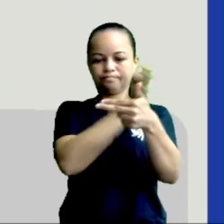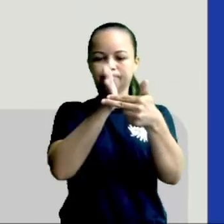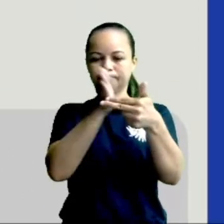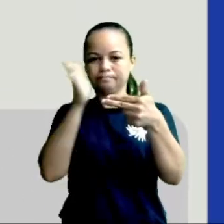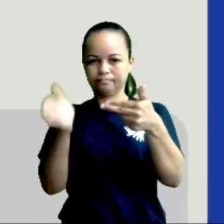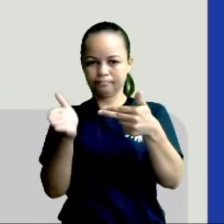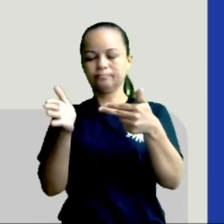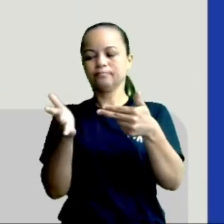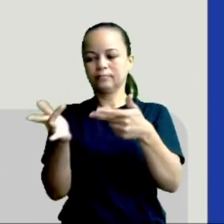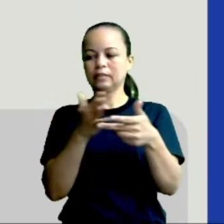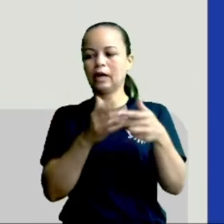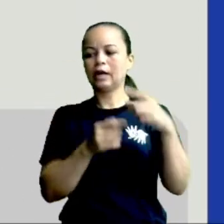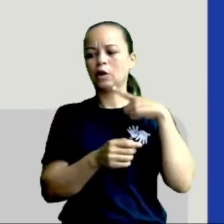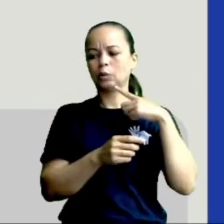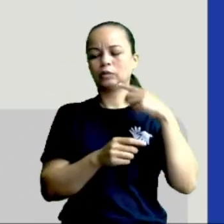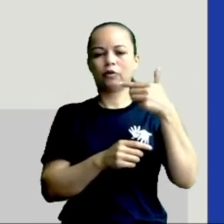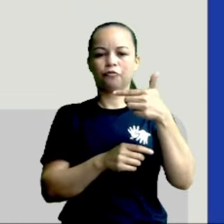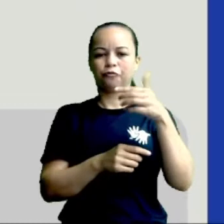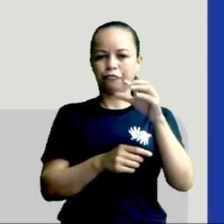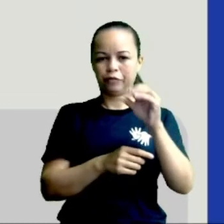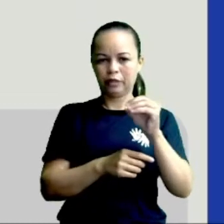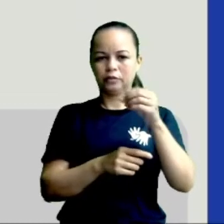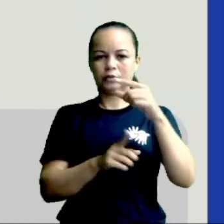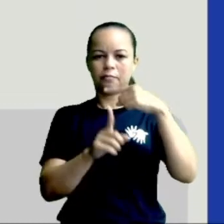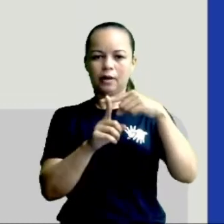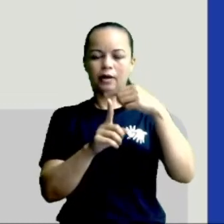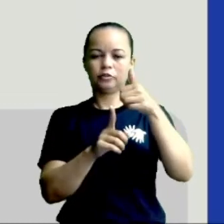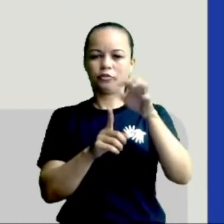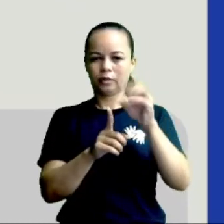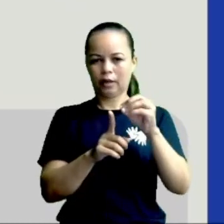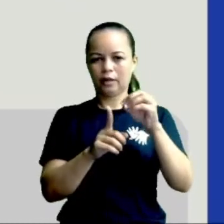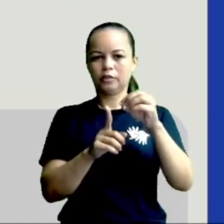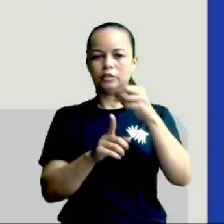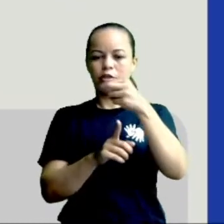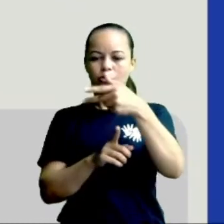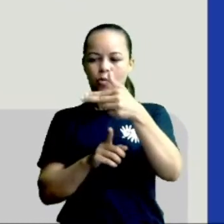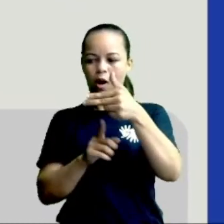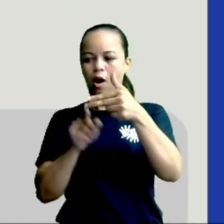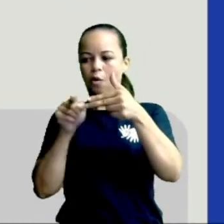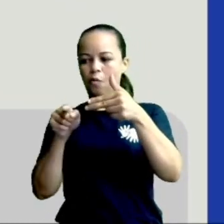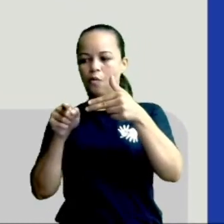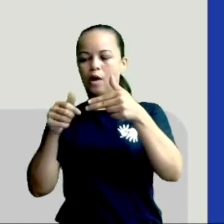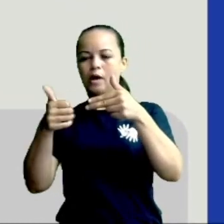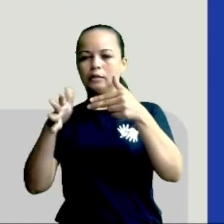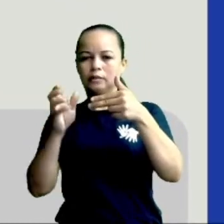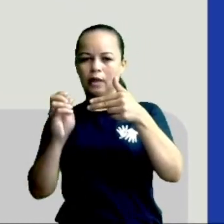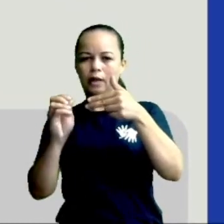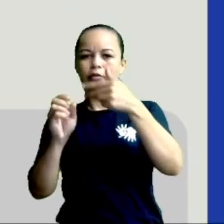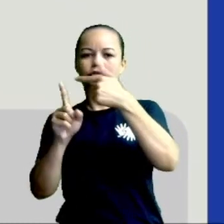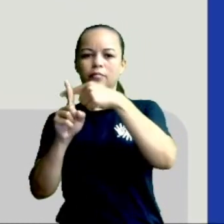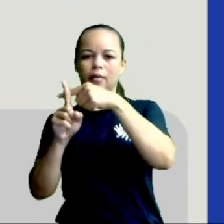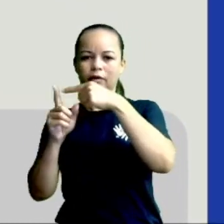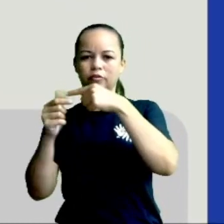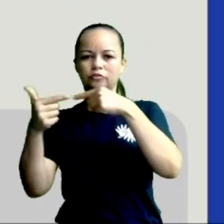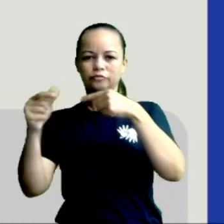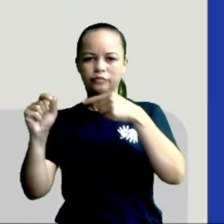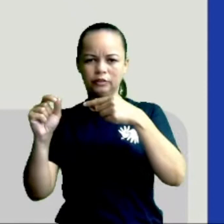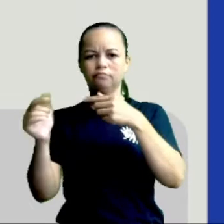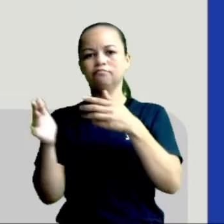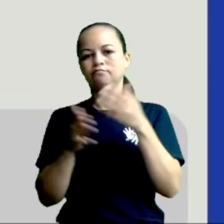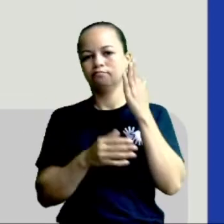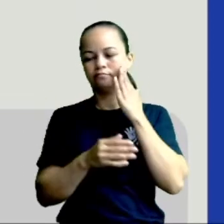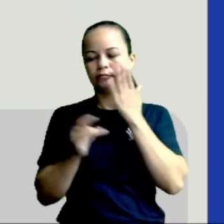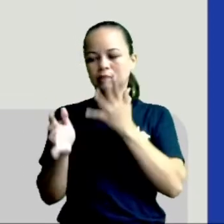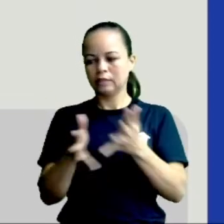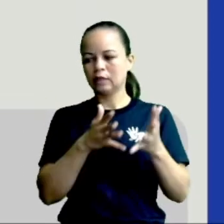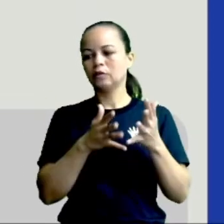mais 10 e no segundo membro da Igualdade até 10 + 20 são iguais porque se eu calcular as 20 mais dez